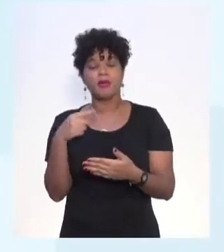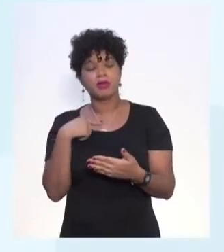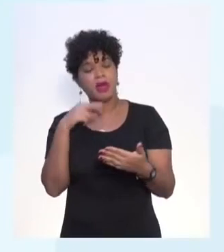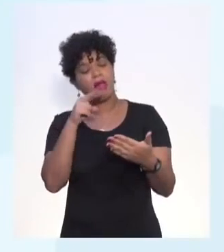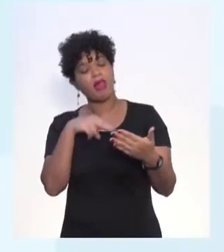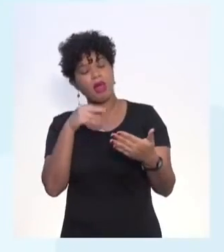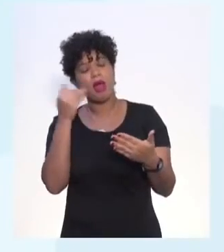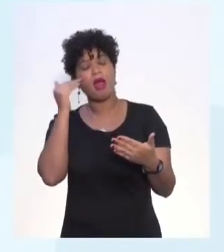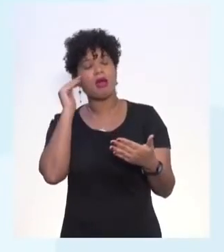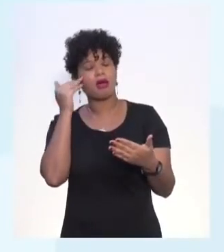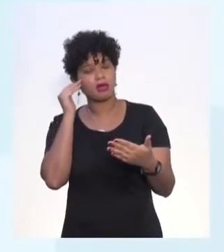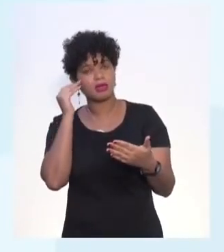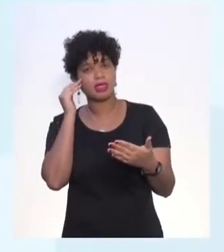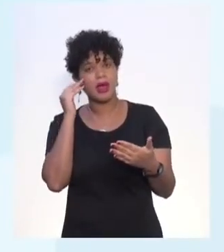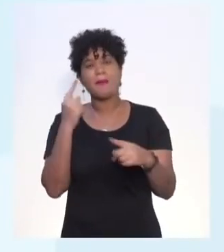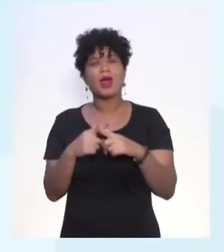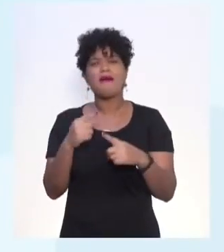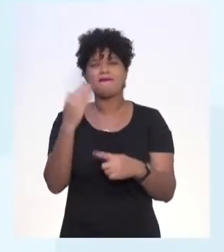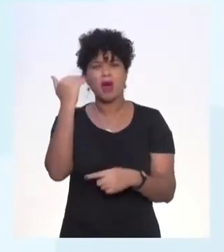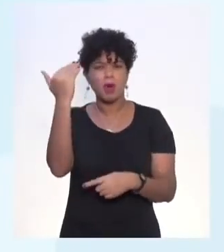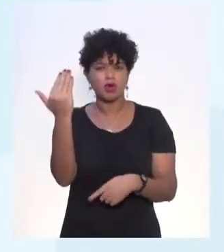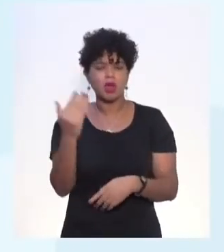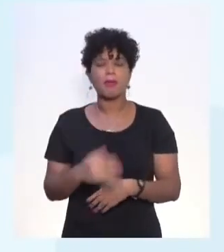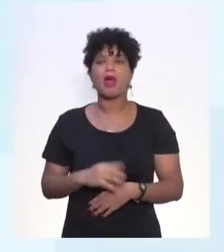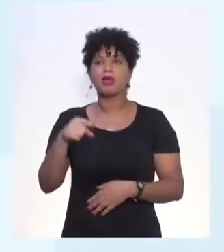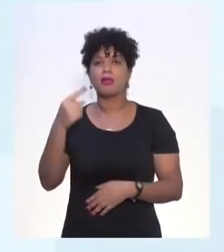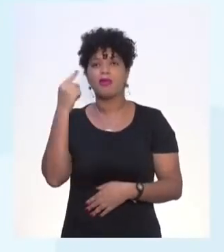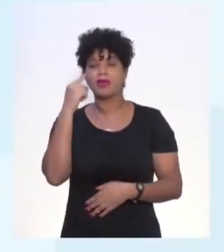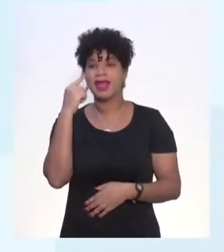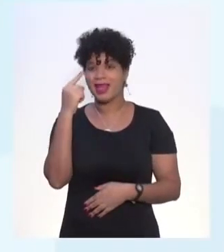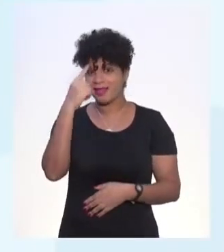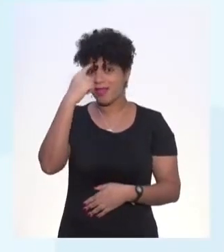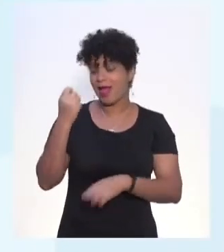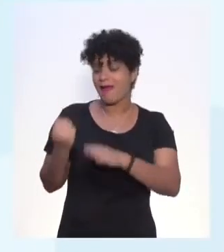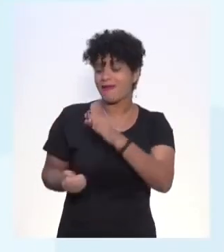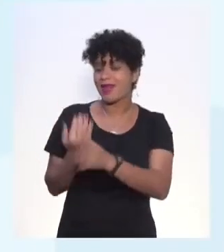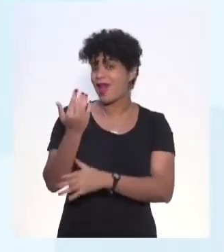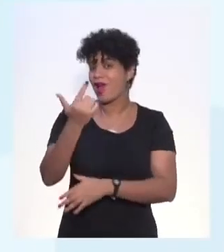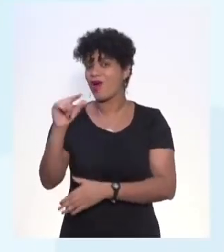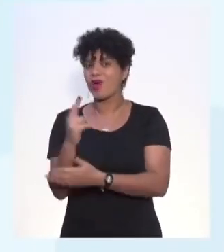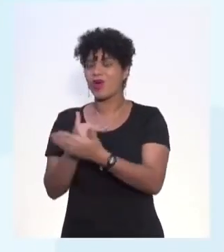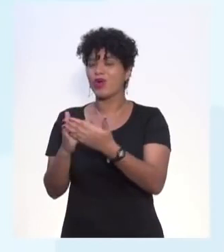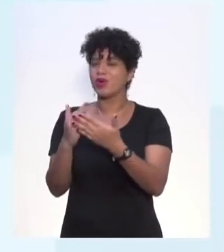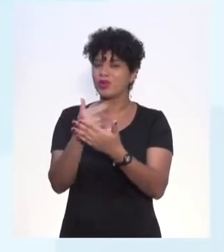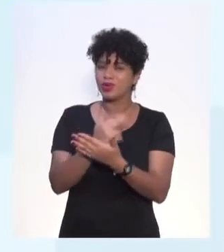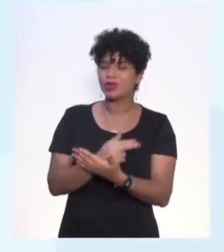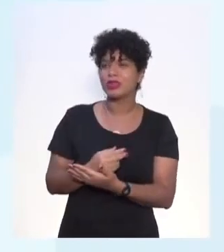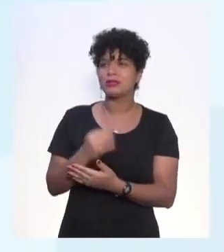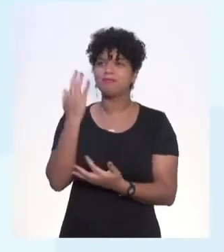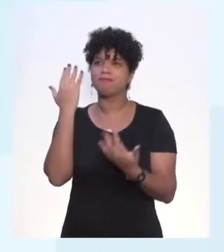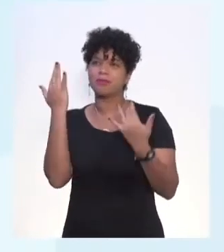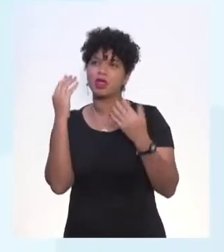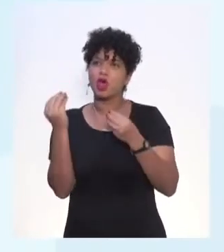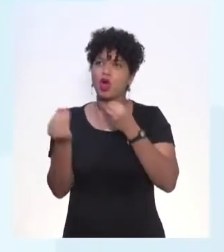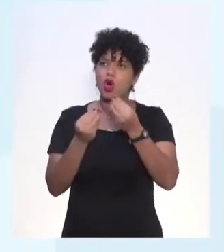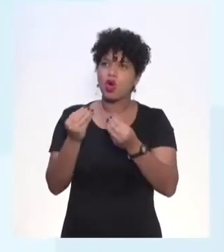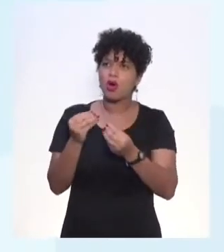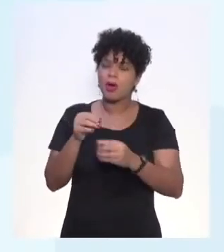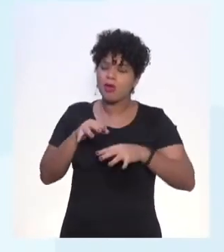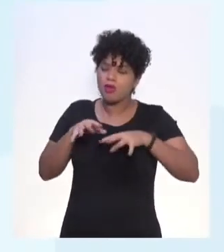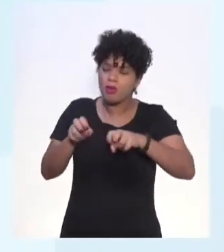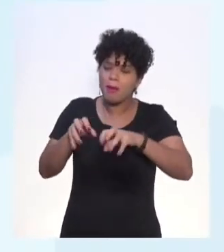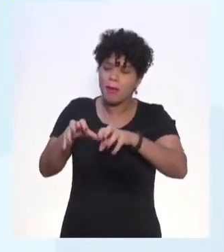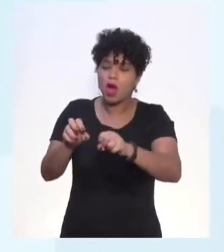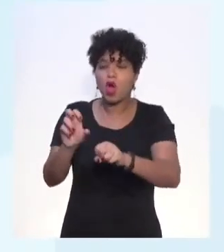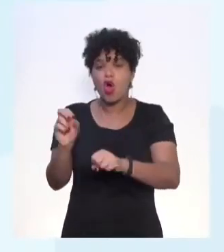delas, que são charges bem famosas, vocês vão criar uma outra charge, né? Ilustrando as questões geopolíticas